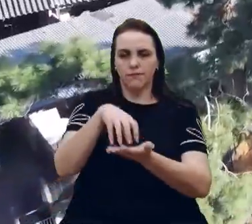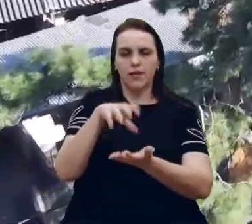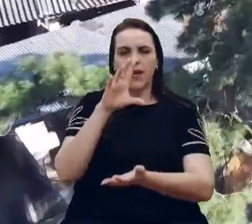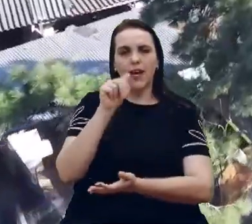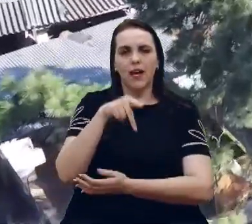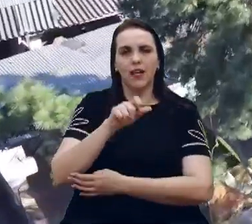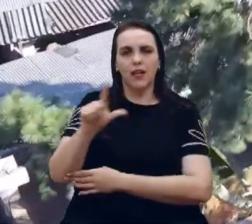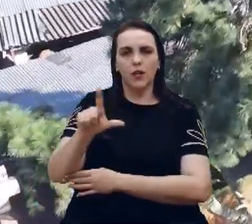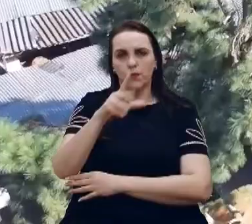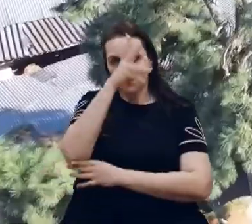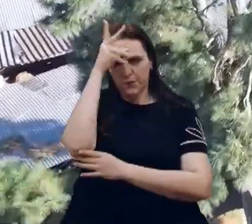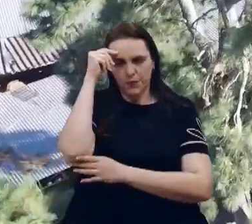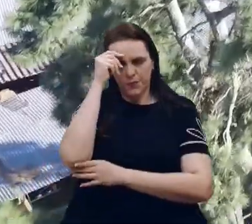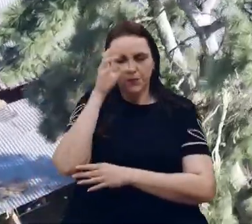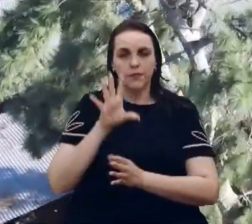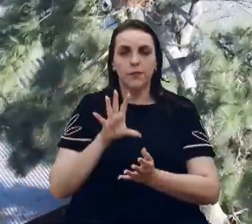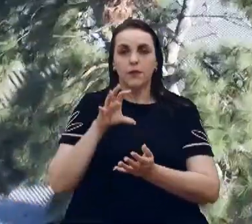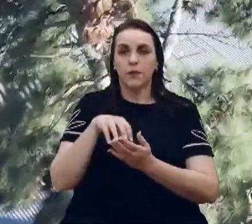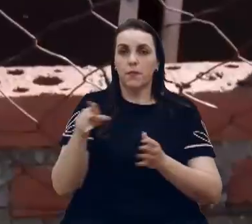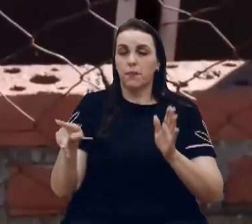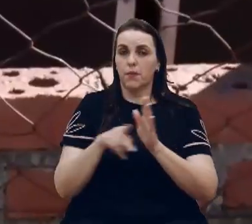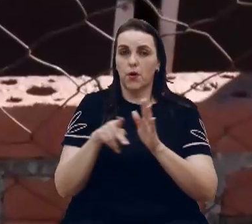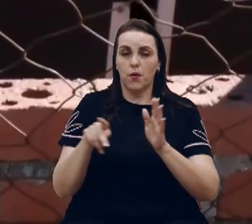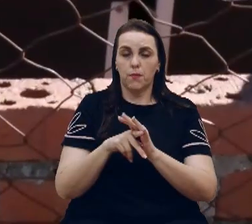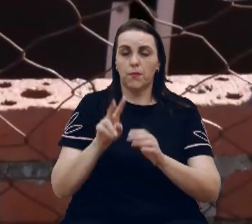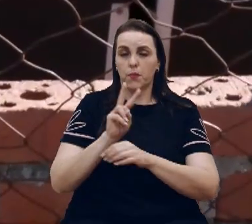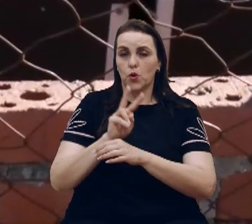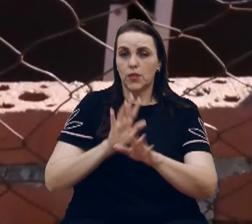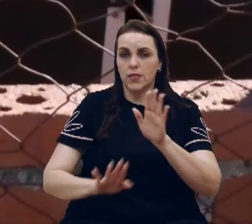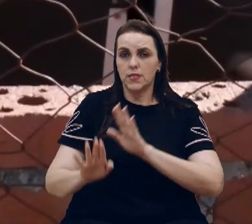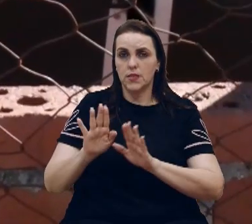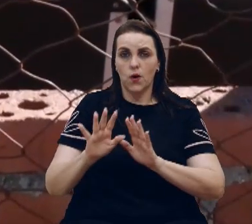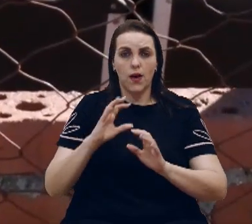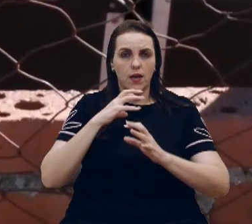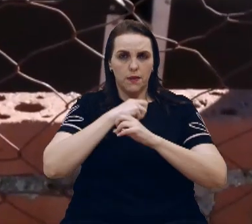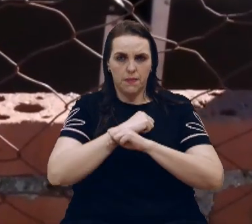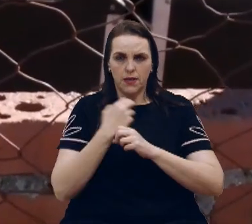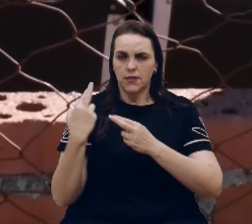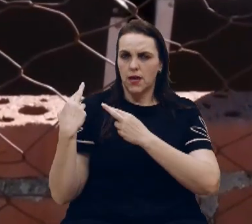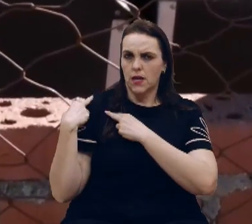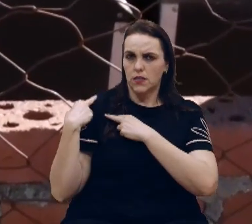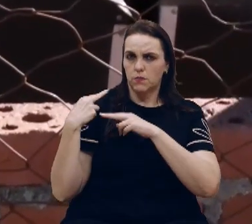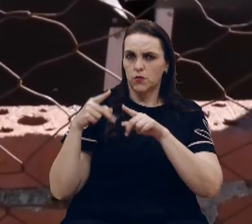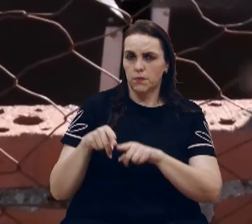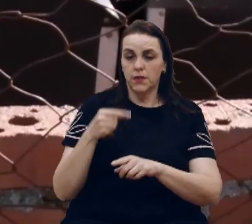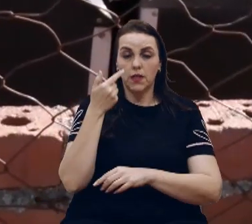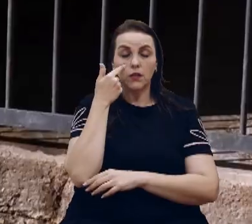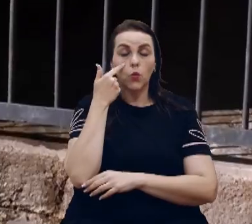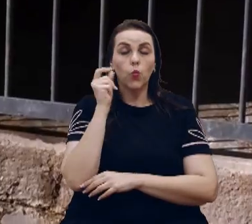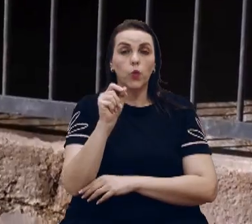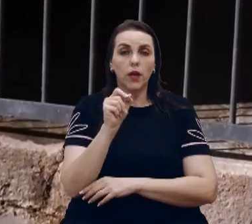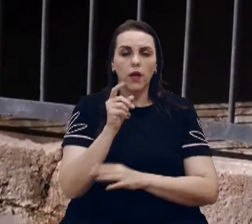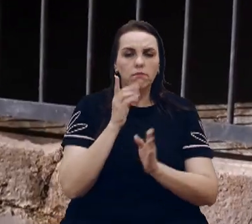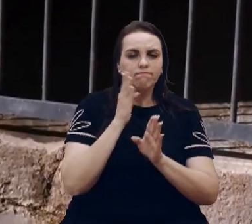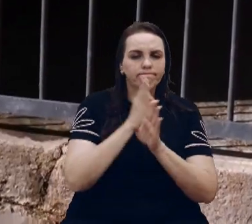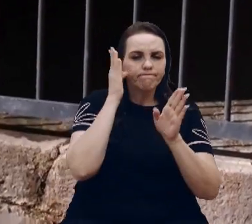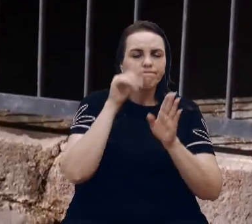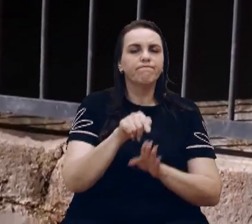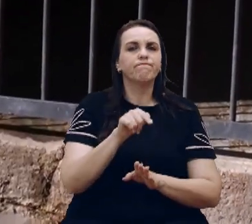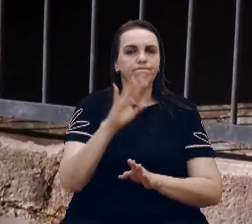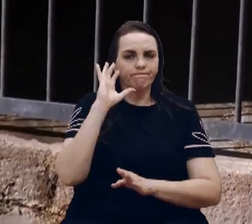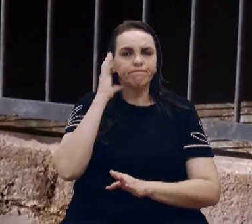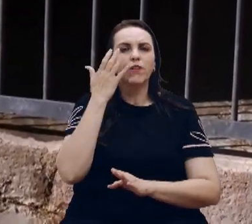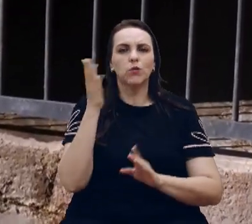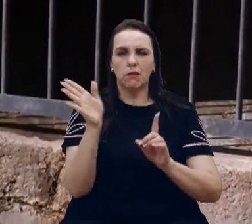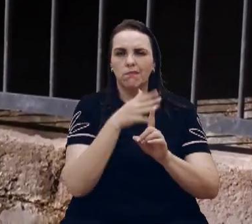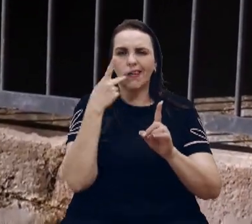do Departamento de Proteção Animal. Ele é responsável pela identificação de casos de maus tratos, recebendo denúncias e